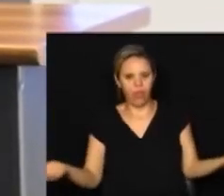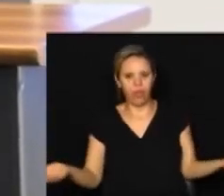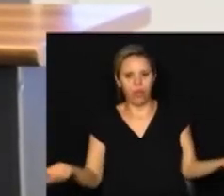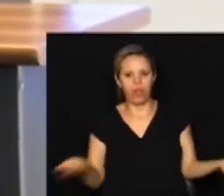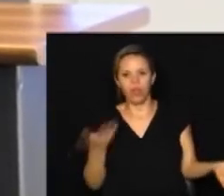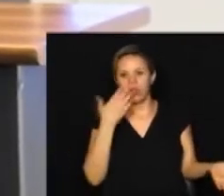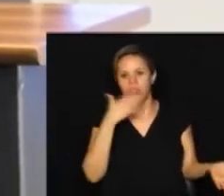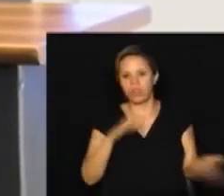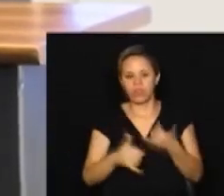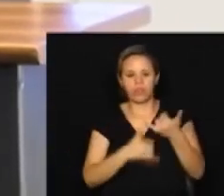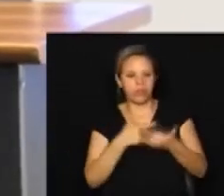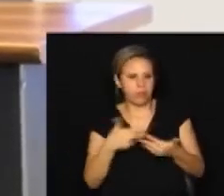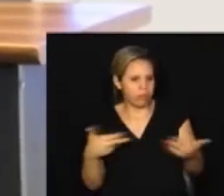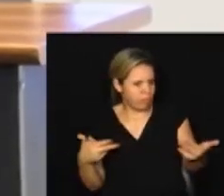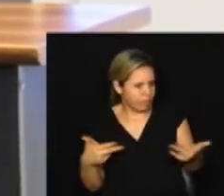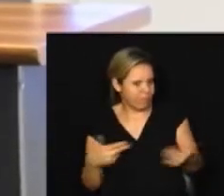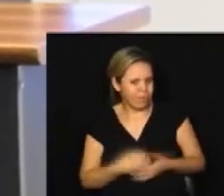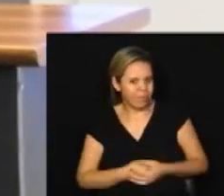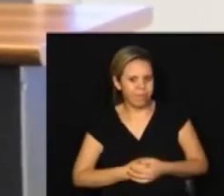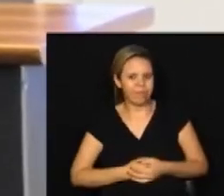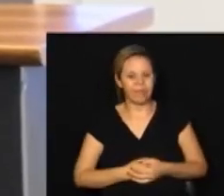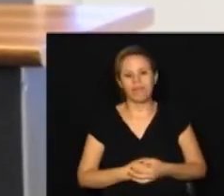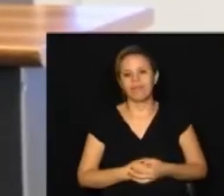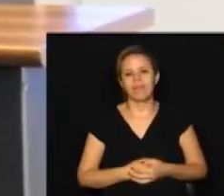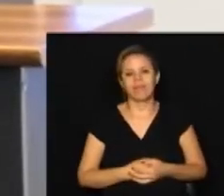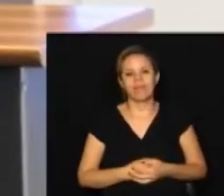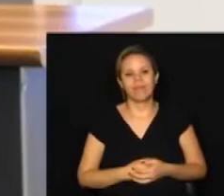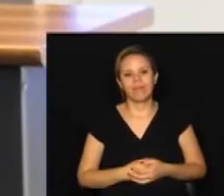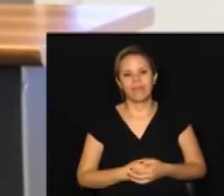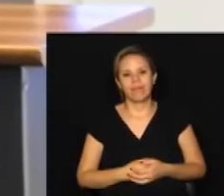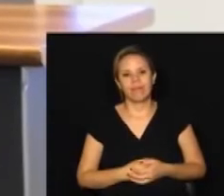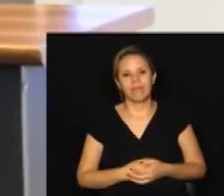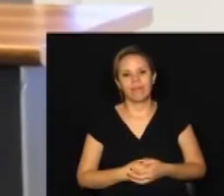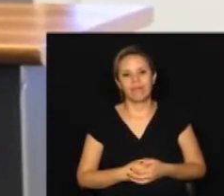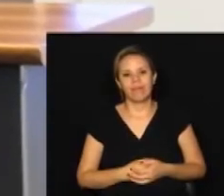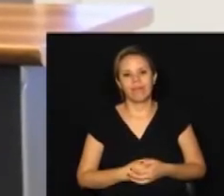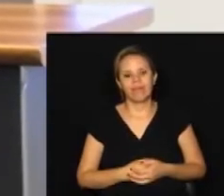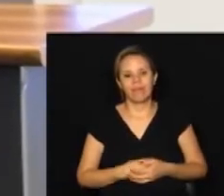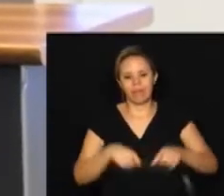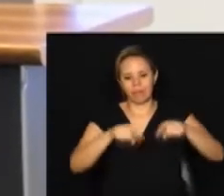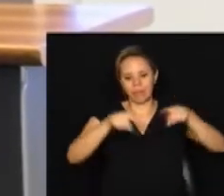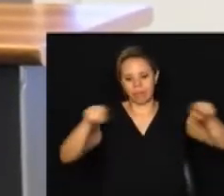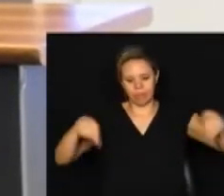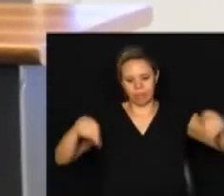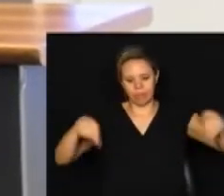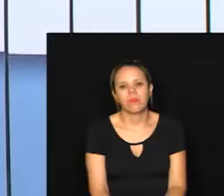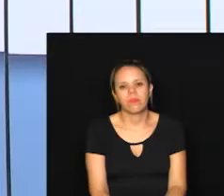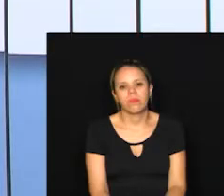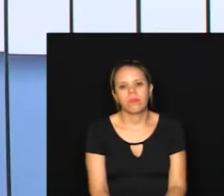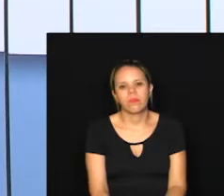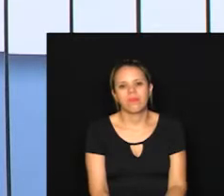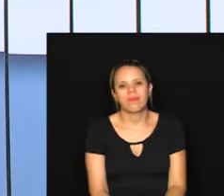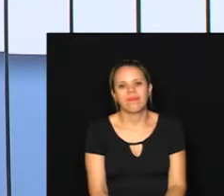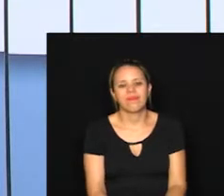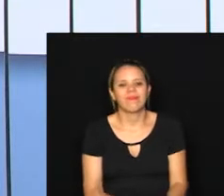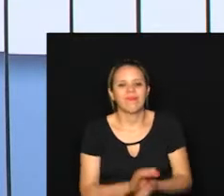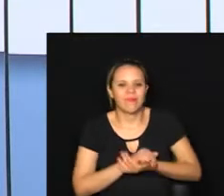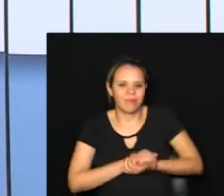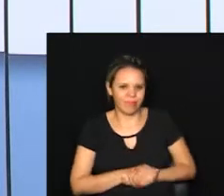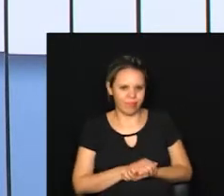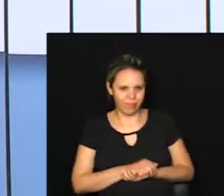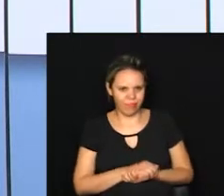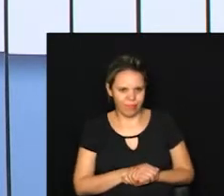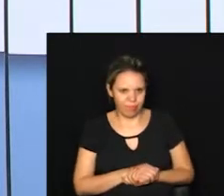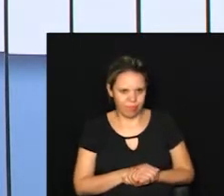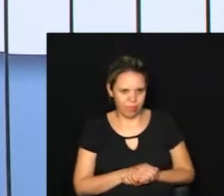as crianças brincarem. E então esse terreno caiu do céu.